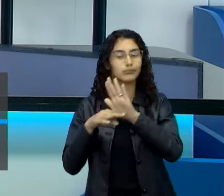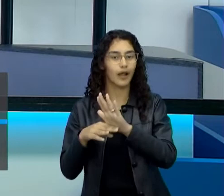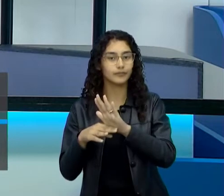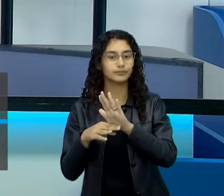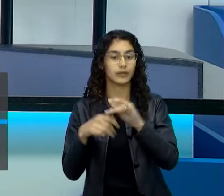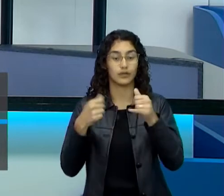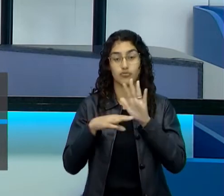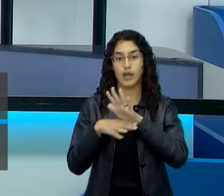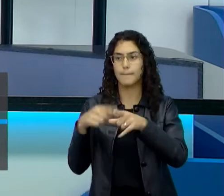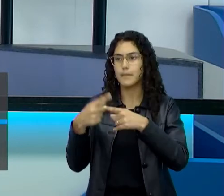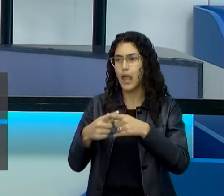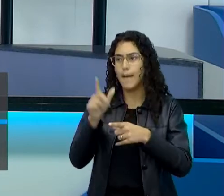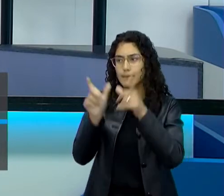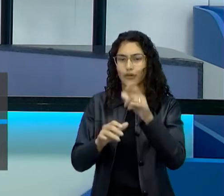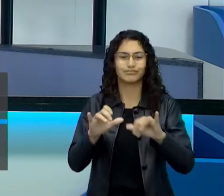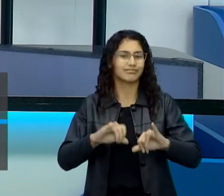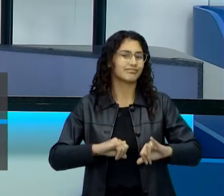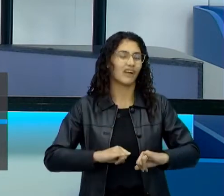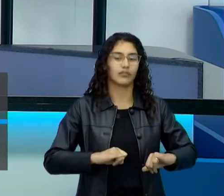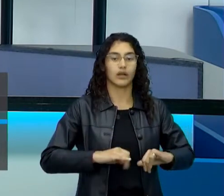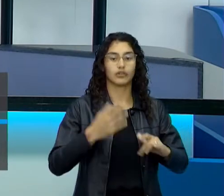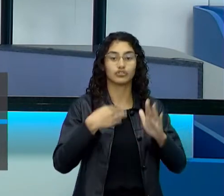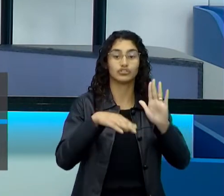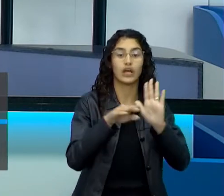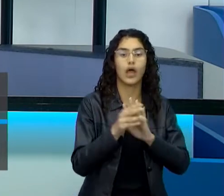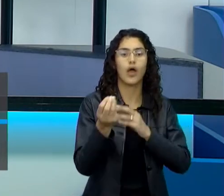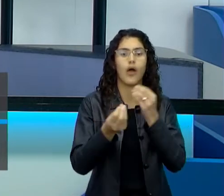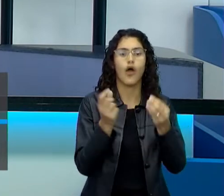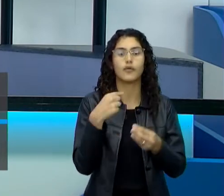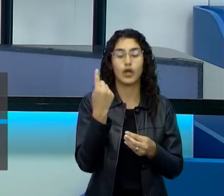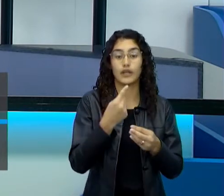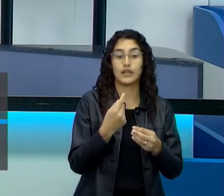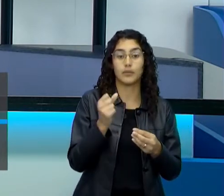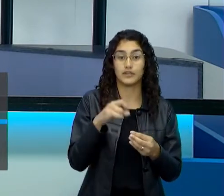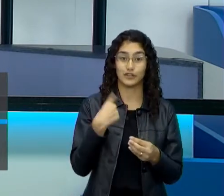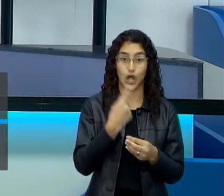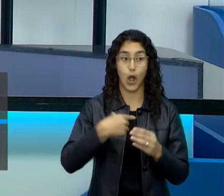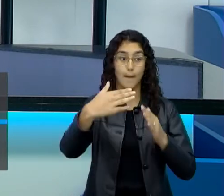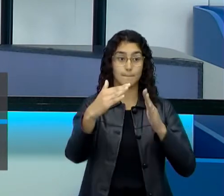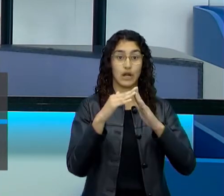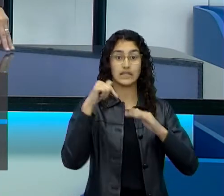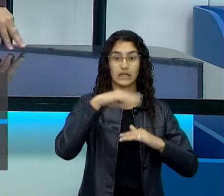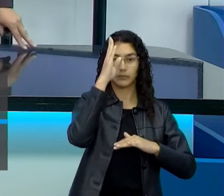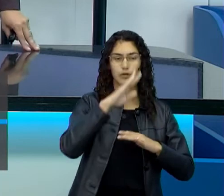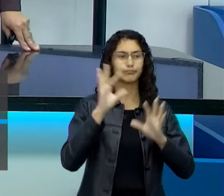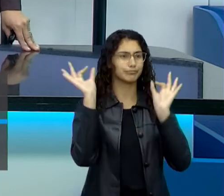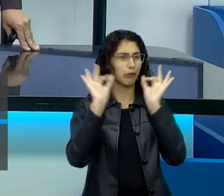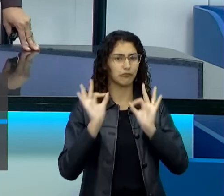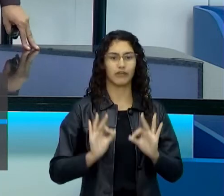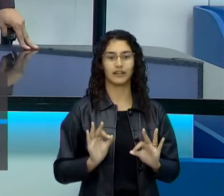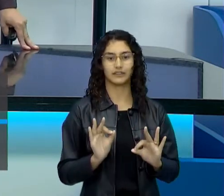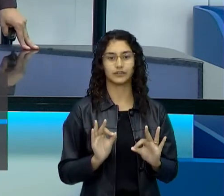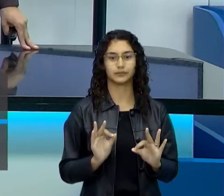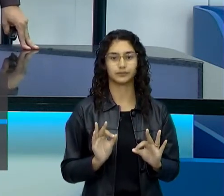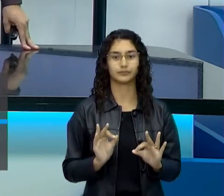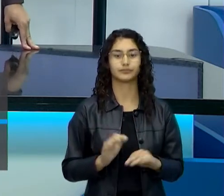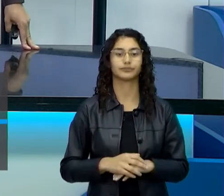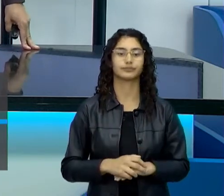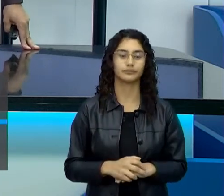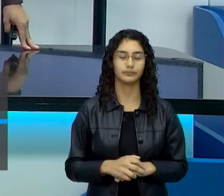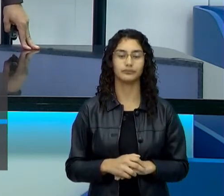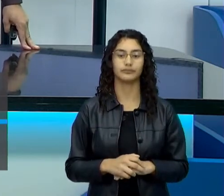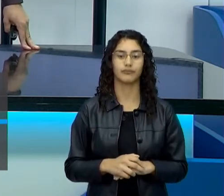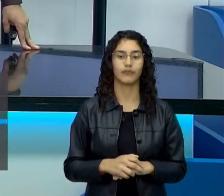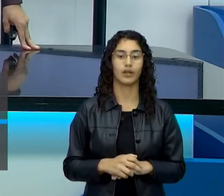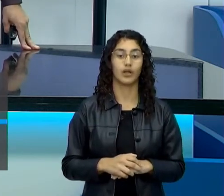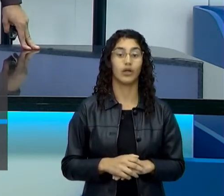ter que ajudar, porque as pessoas estão sofrendo. É, então eu vou chegar. Como que a gente morasse, né, no paraíso, né? A gente mora num país lindo, mas a gente tem todos os problemas aqui, né?